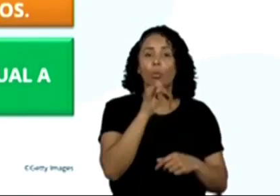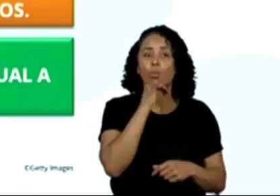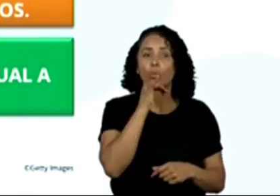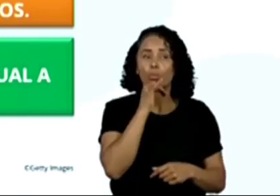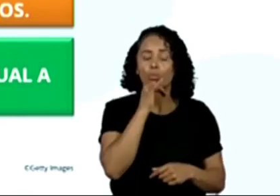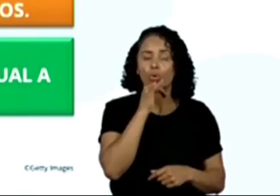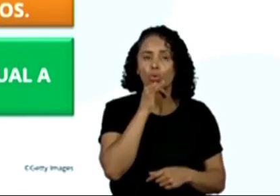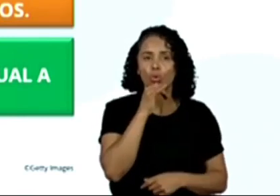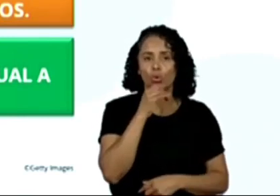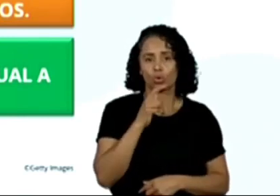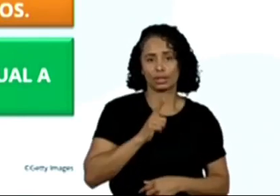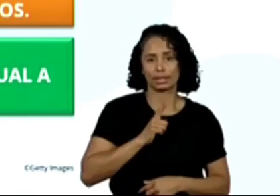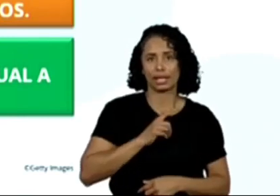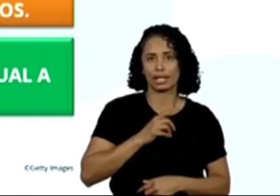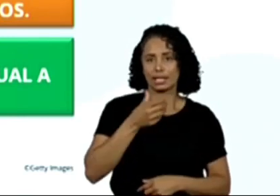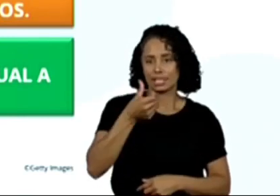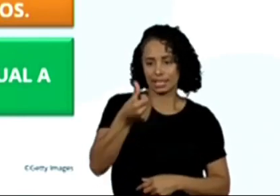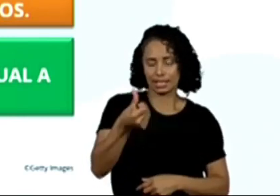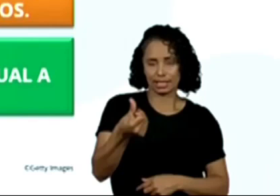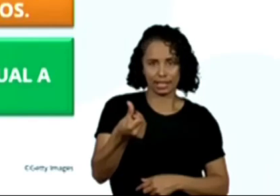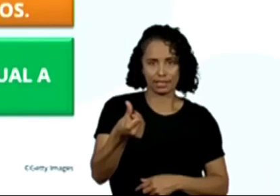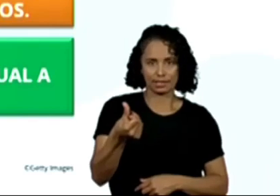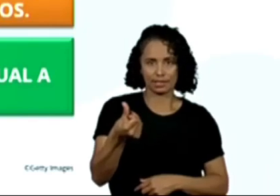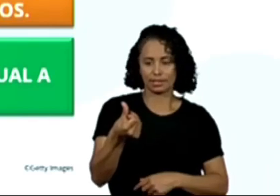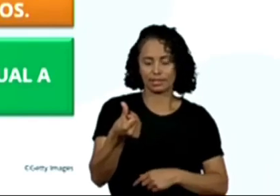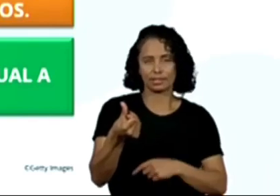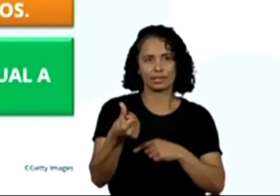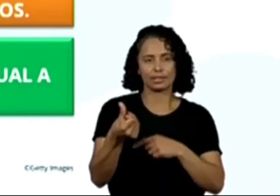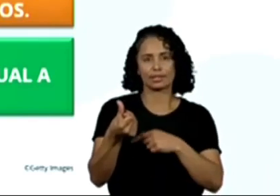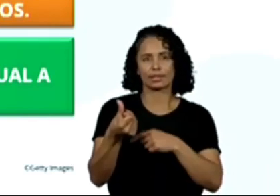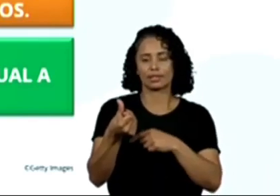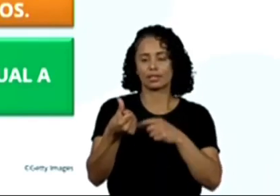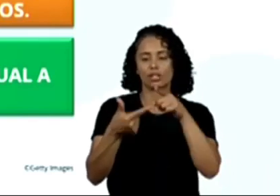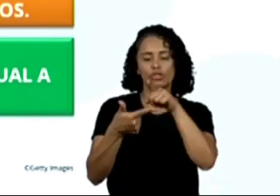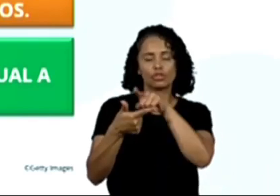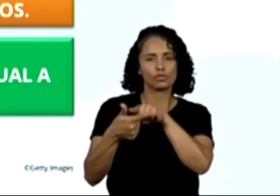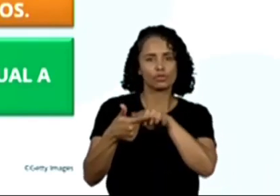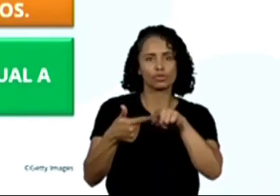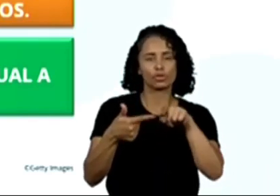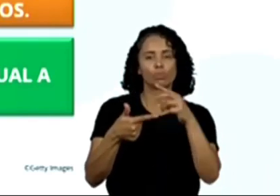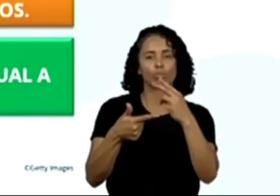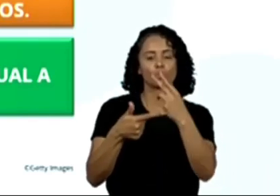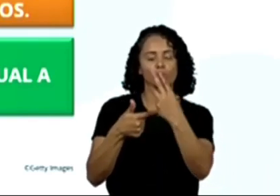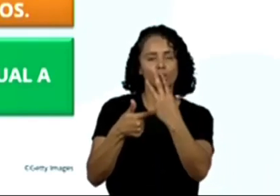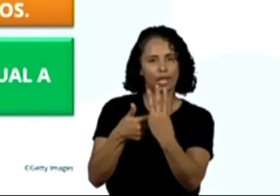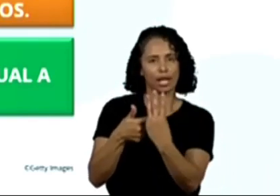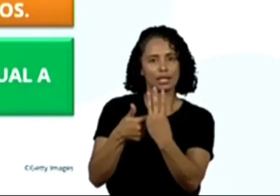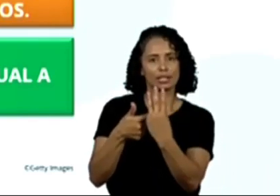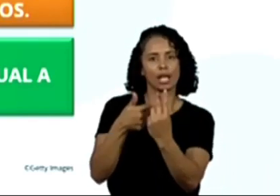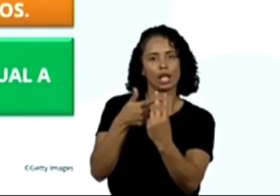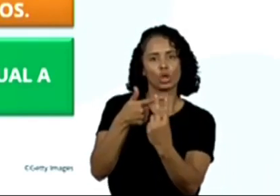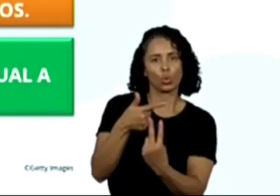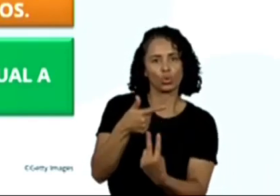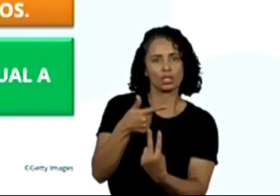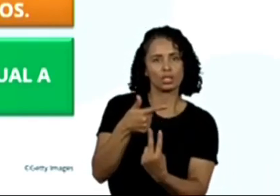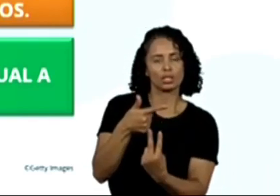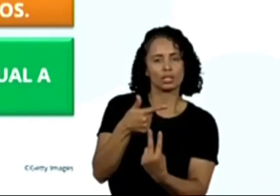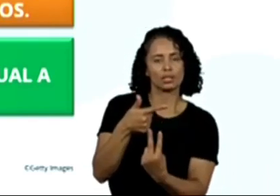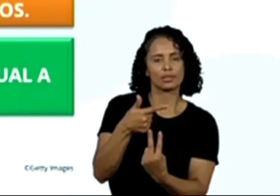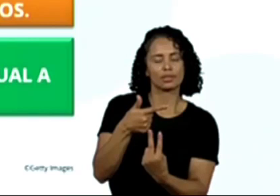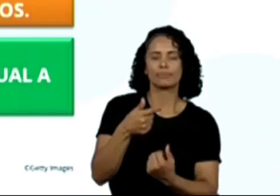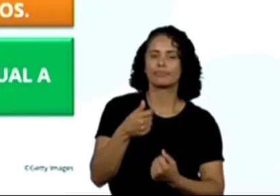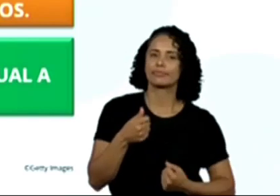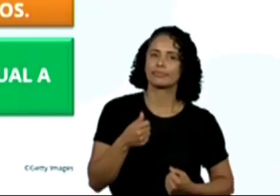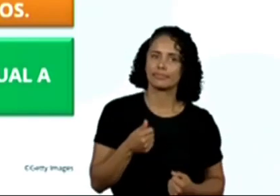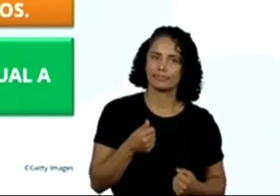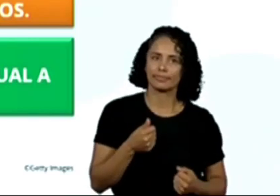seja, 6, que é o meu total, dividido por 3 dá 2, ó. Então, quando eu divido, vou até escrever aqui só para